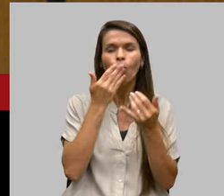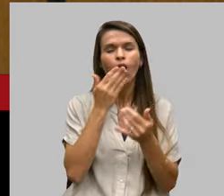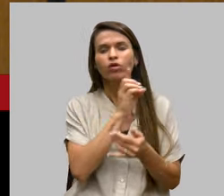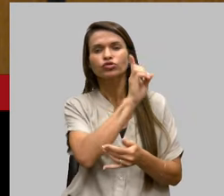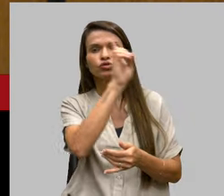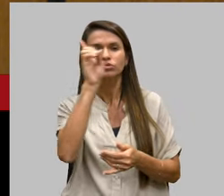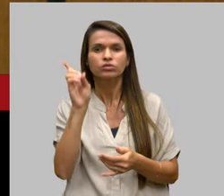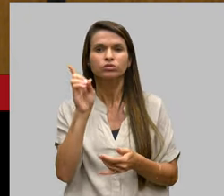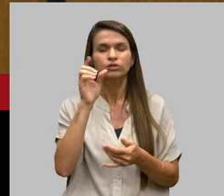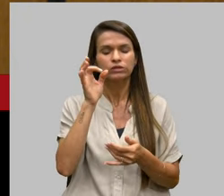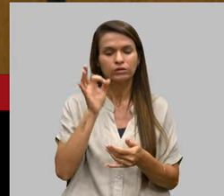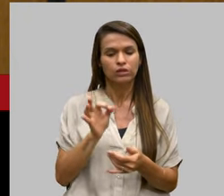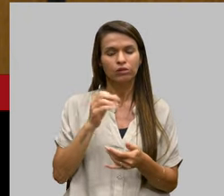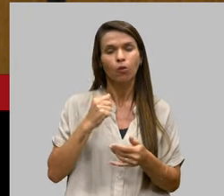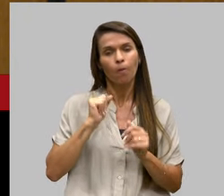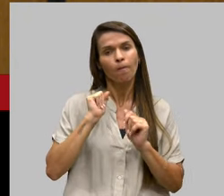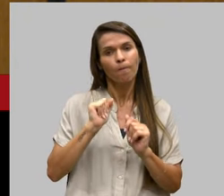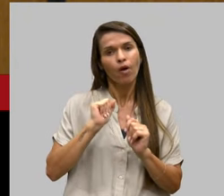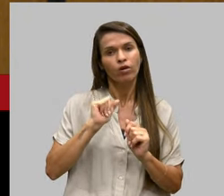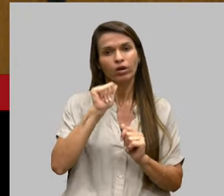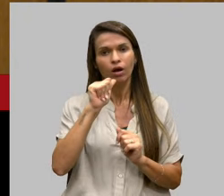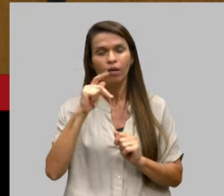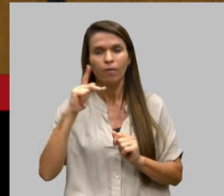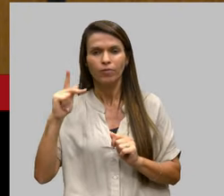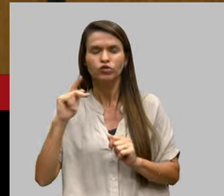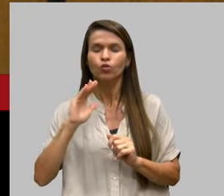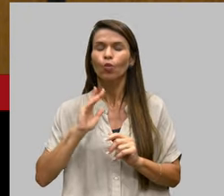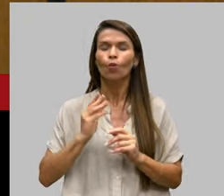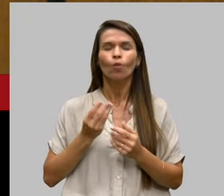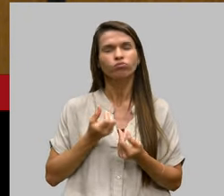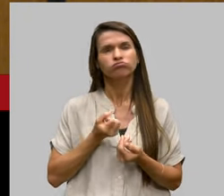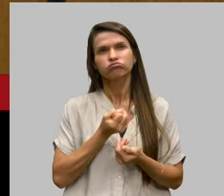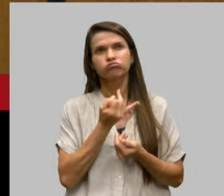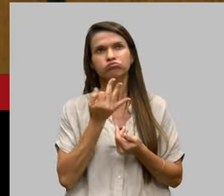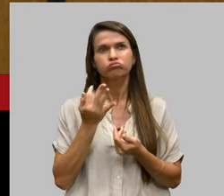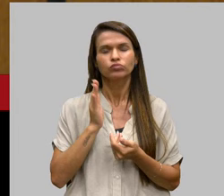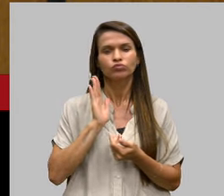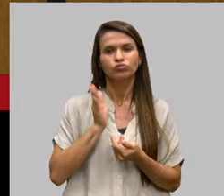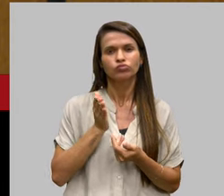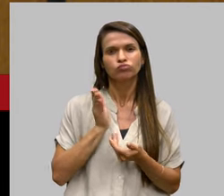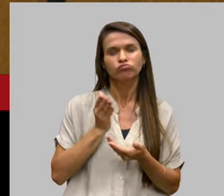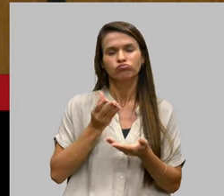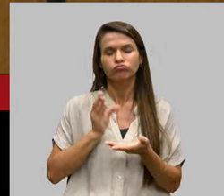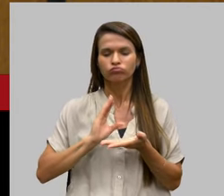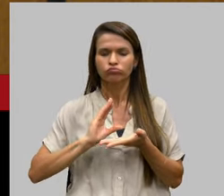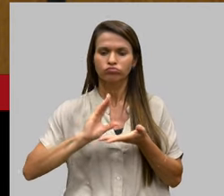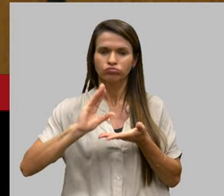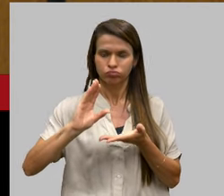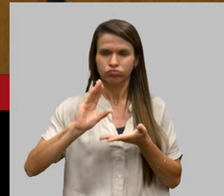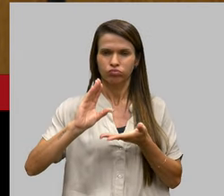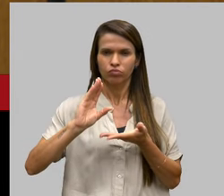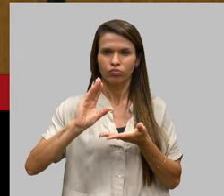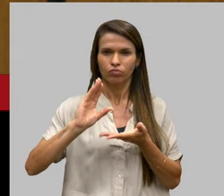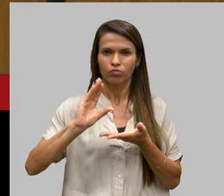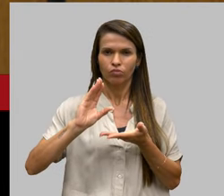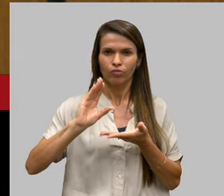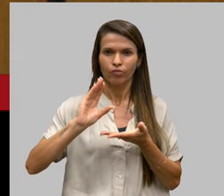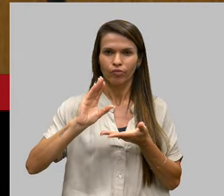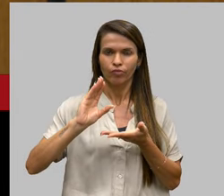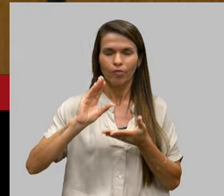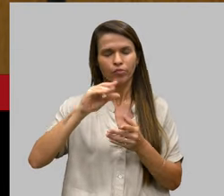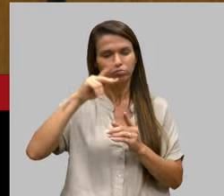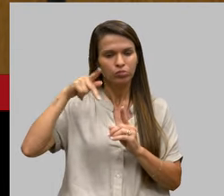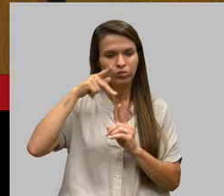posso aposentar quanto que eu já contribuí pro regime próprio de previdência essas informações são